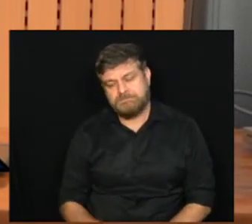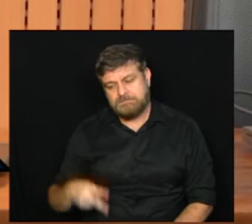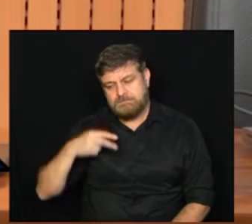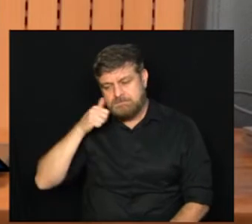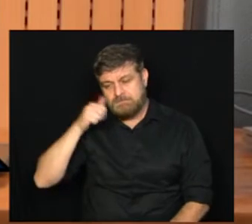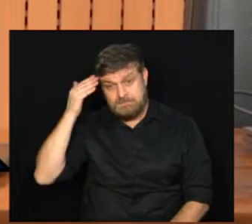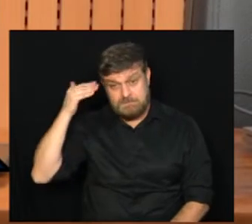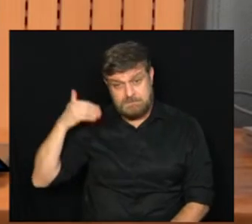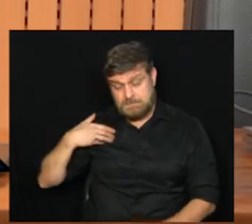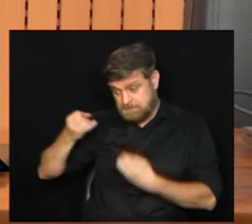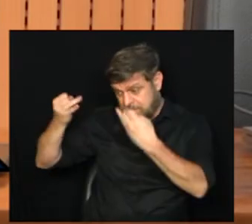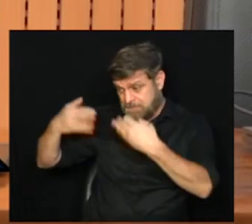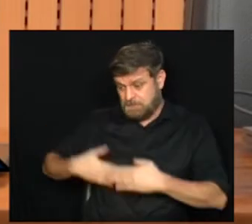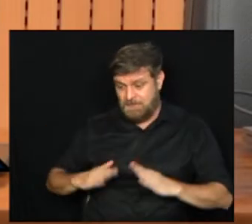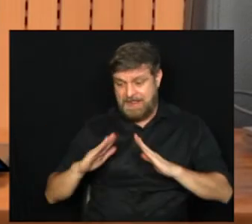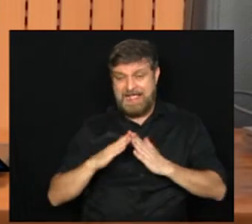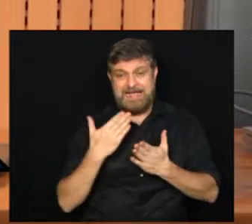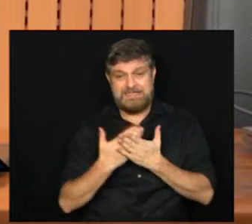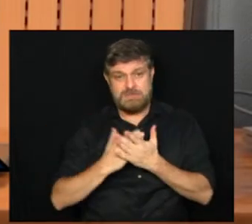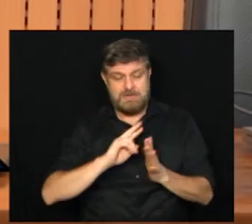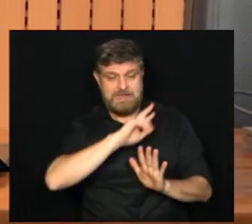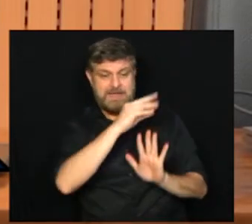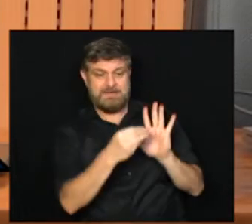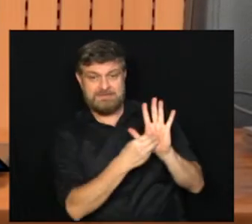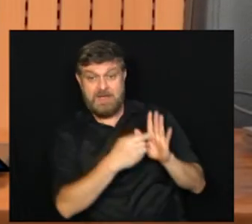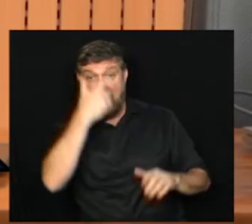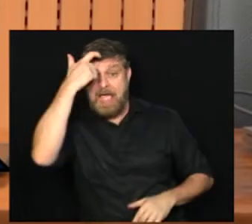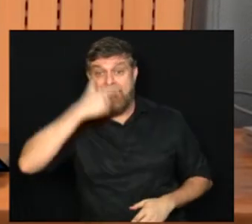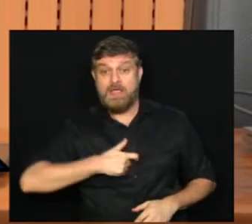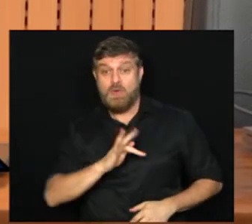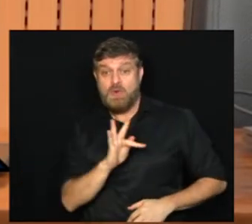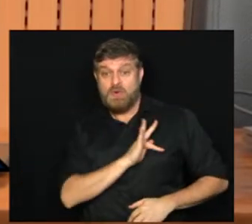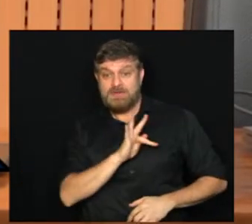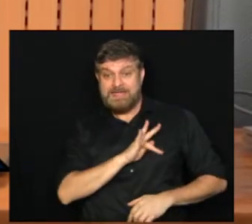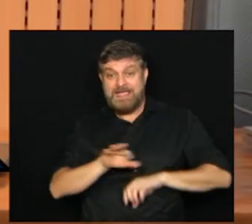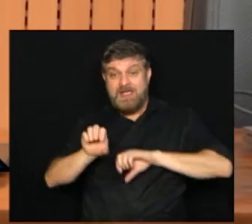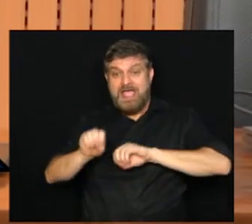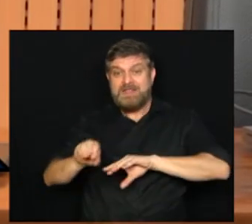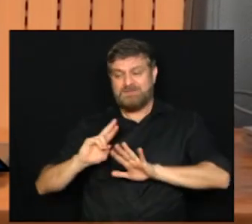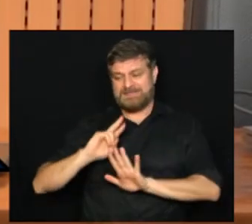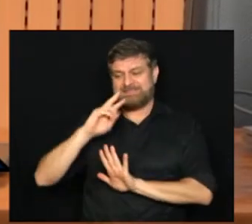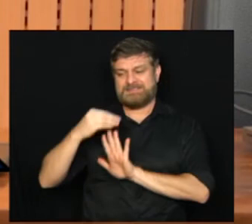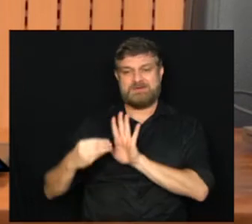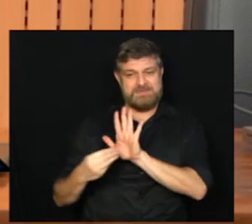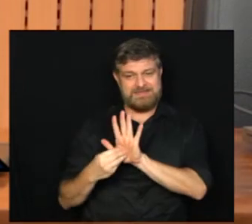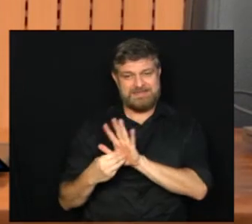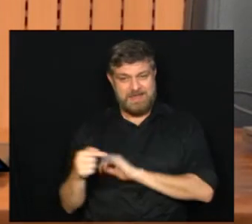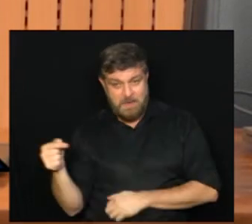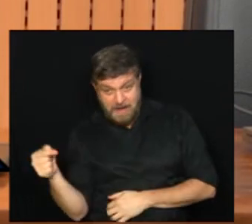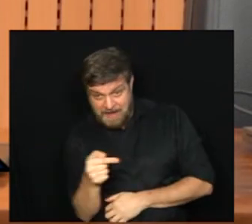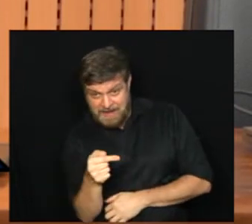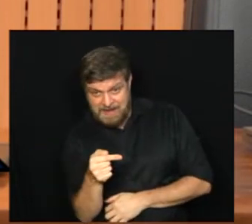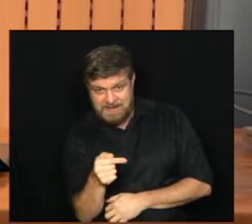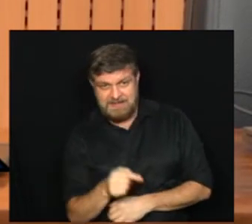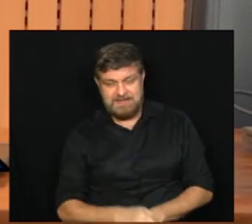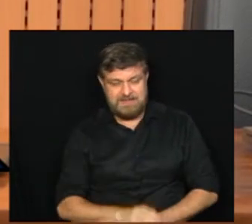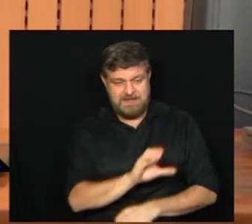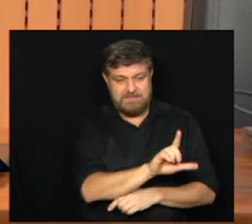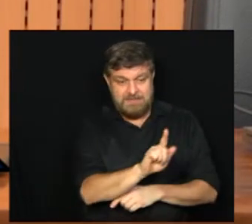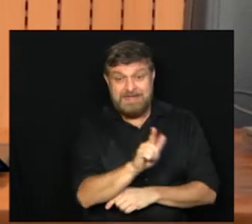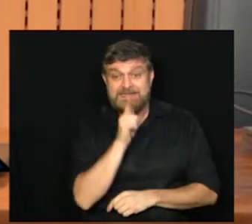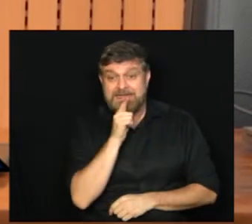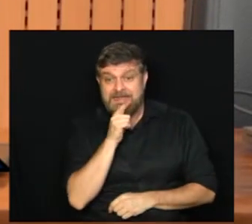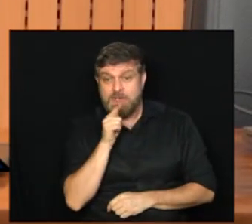falou sobre a escola ambiental. Eu sou técnico em educação ambiental. E aí, vereadora, ali nós temos o rio